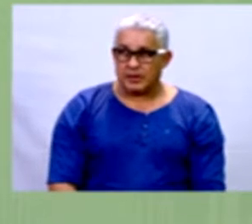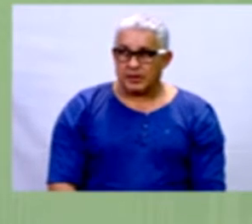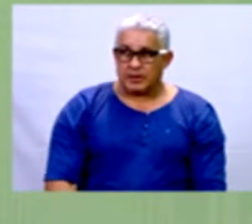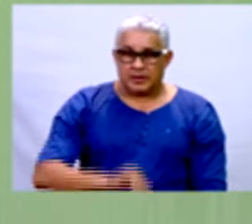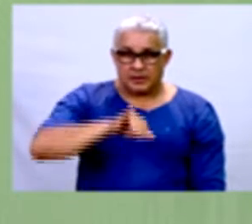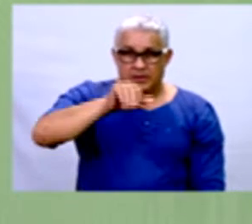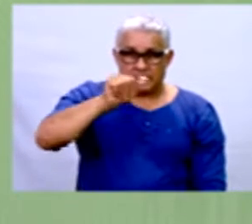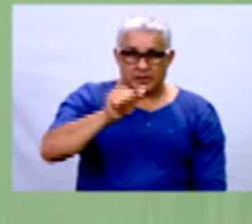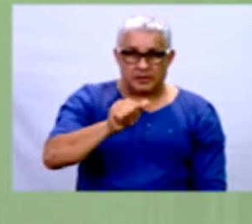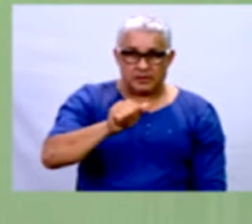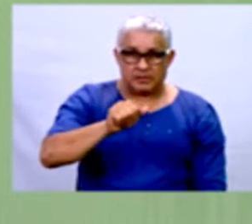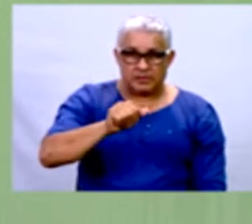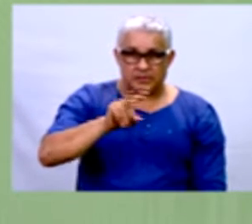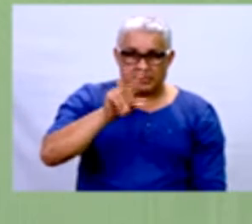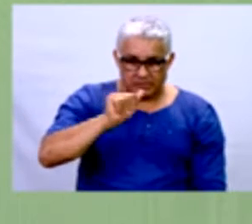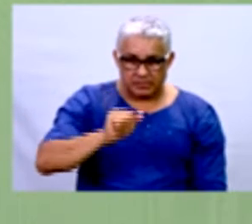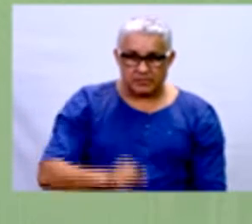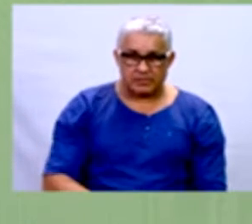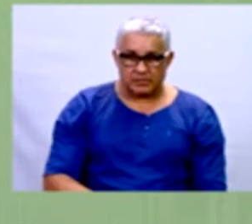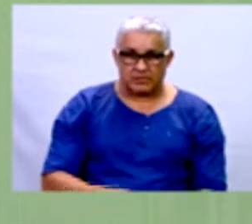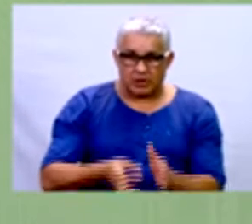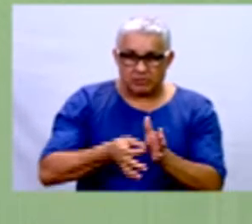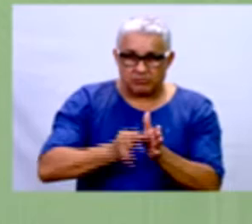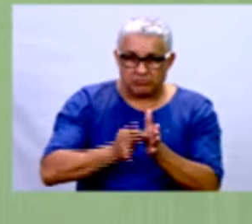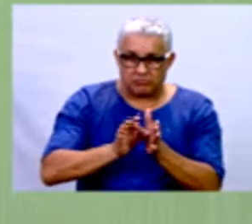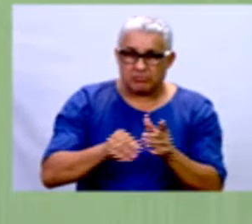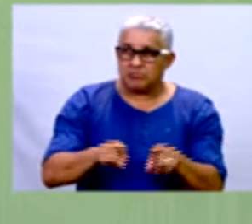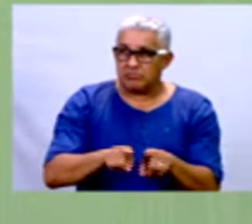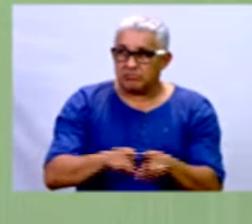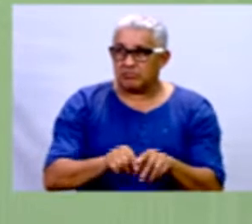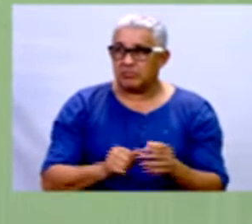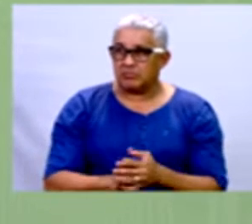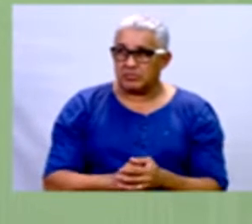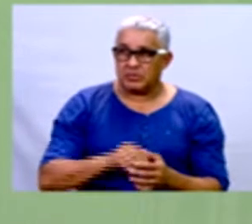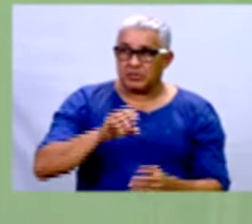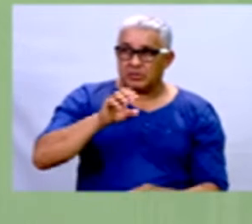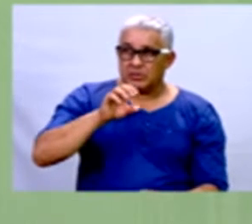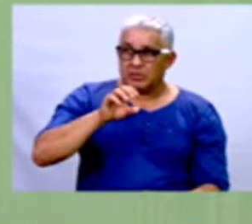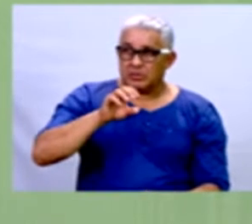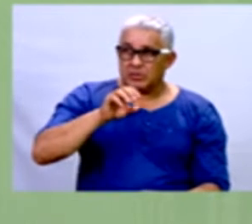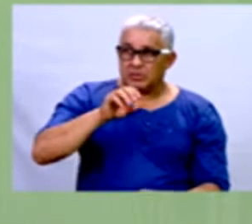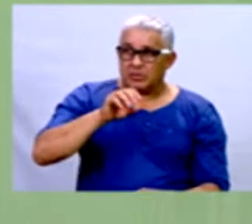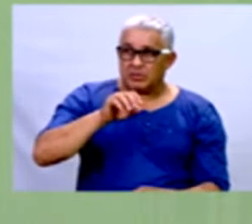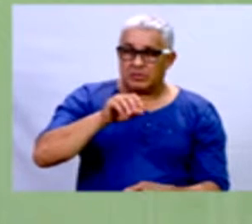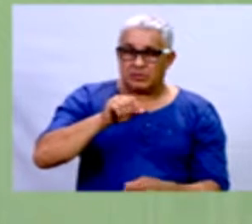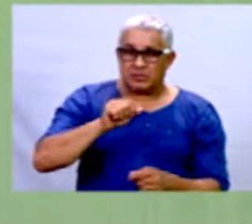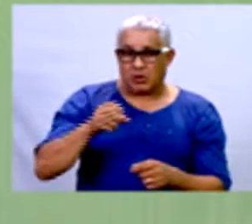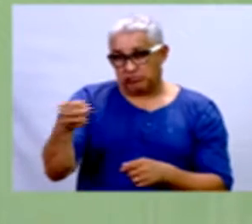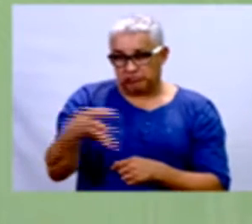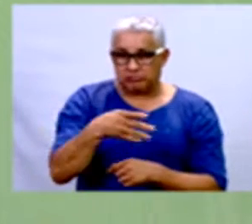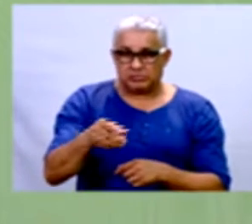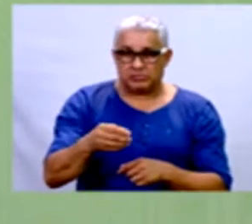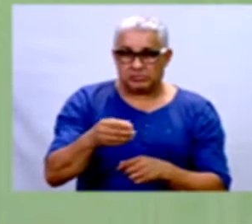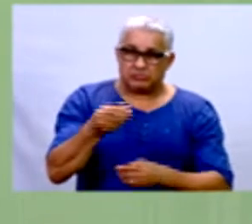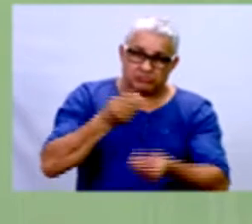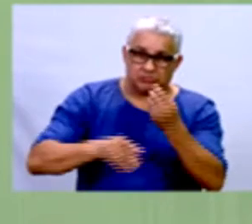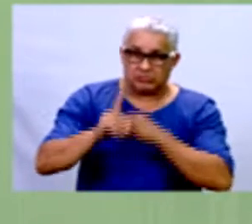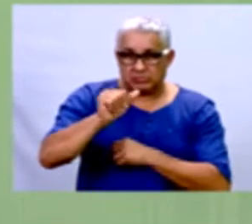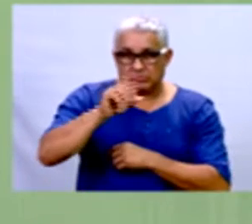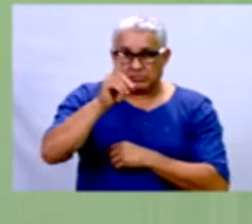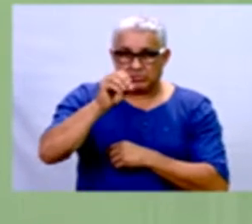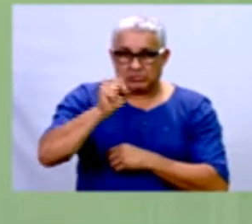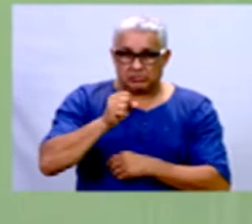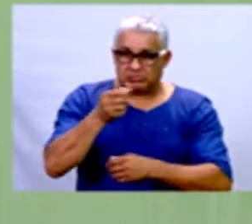JavaScript Object Notation, né, que é uma nova forma de trabalhar a questão de transferência dos dados,